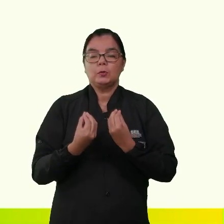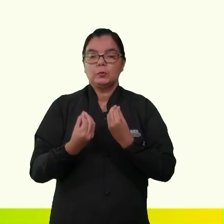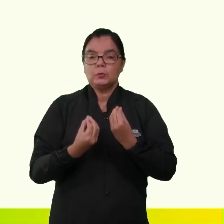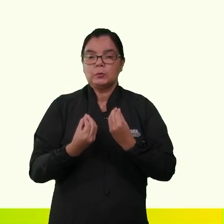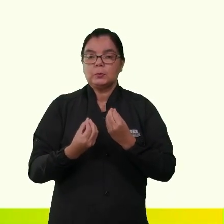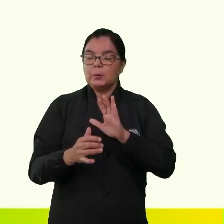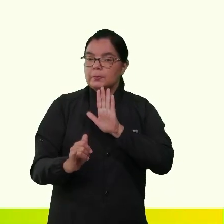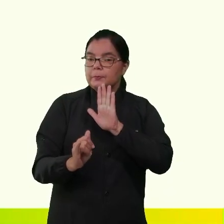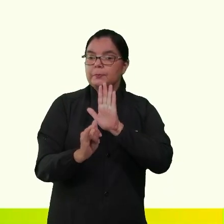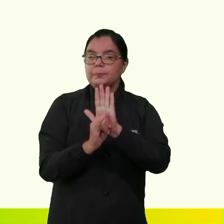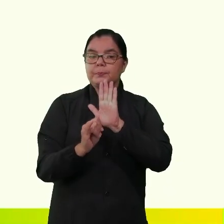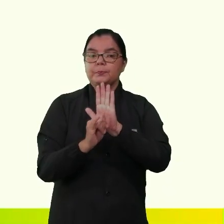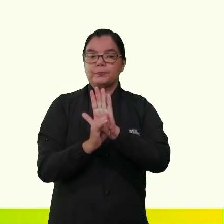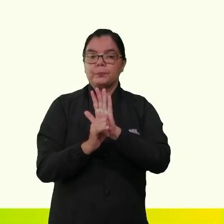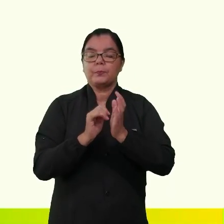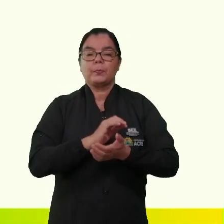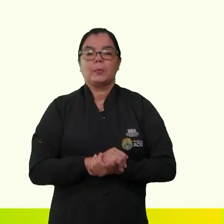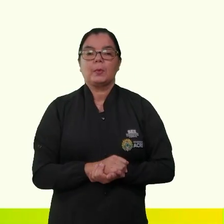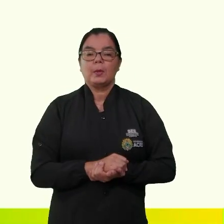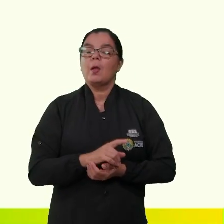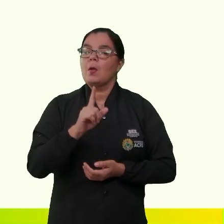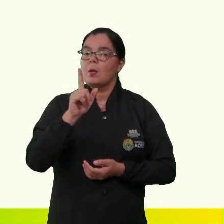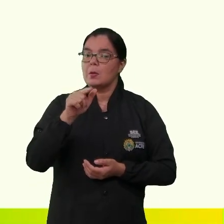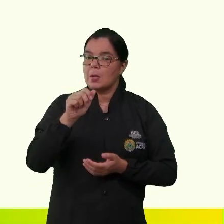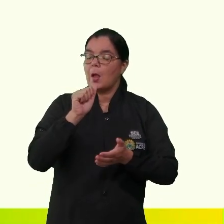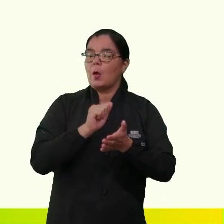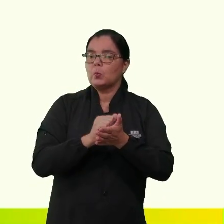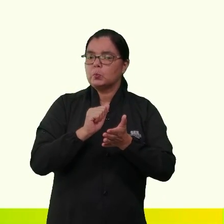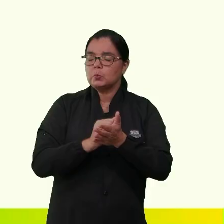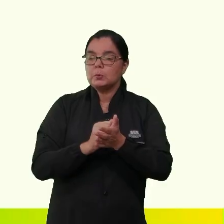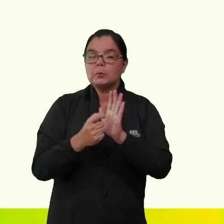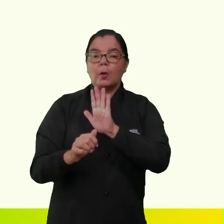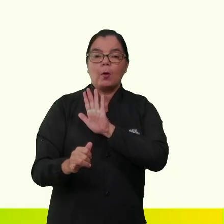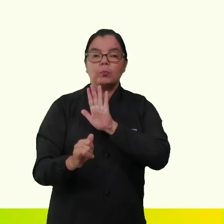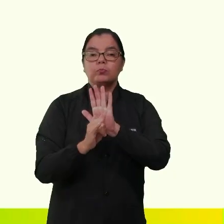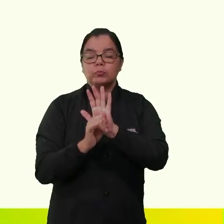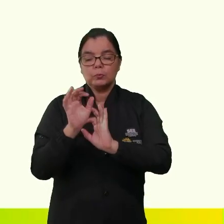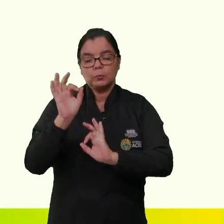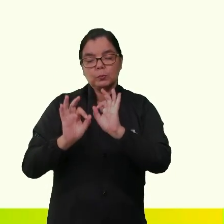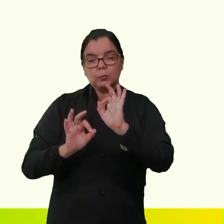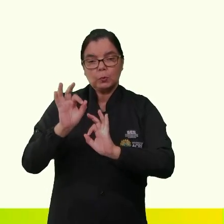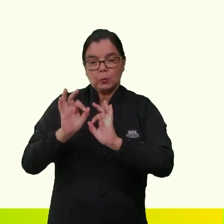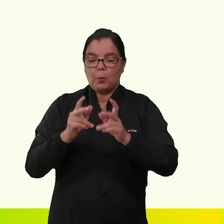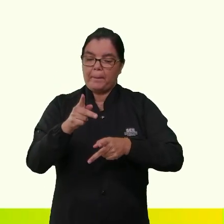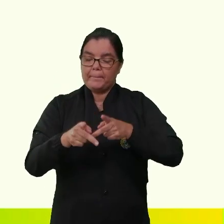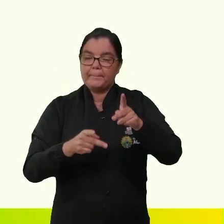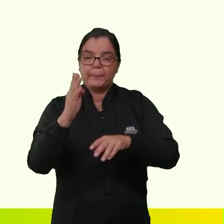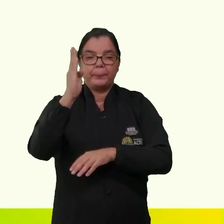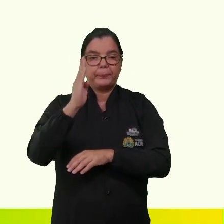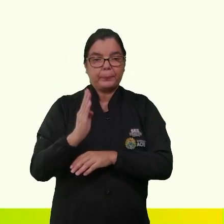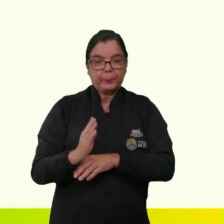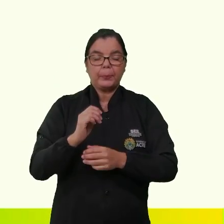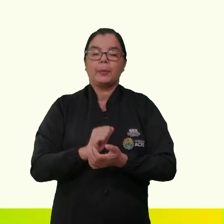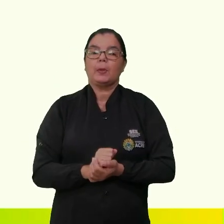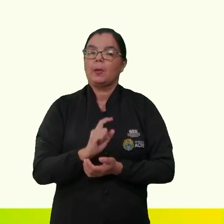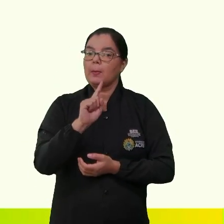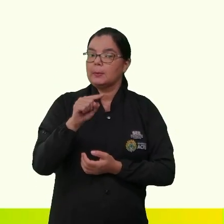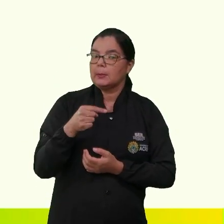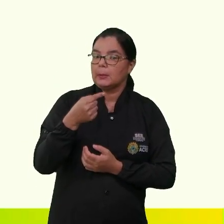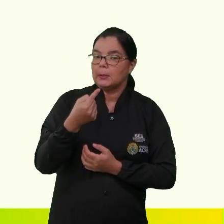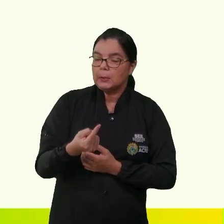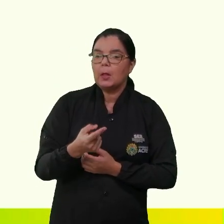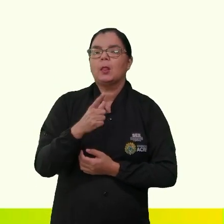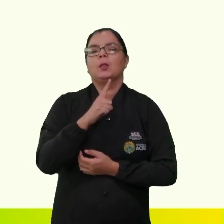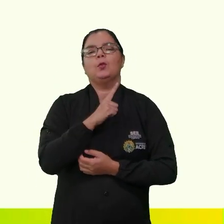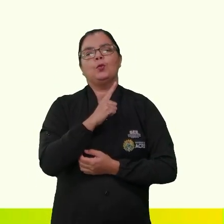da identidade, tá, pessoal? Que essa é uma obra que mostra a identidade da formação do povo brasileiro. Para além disso,